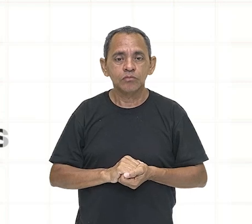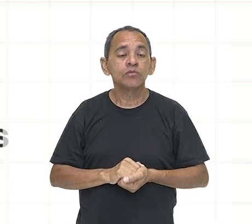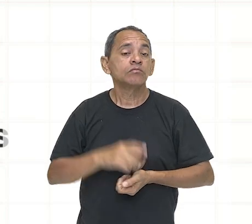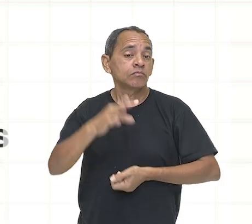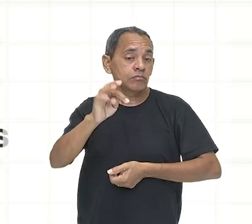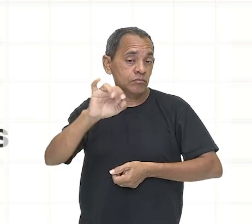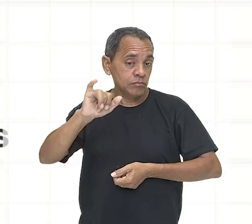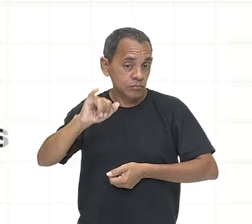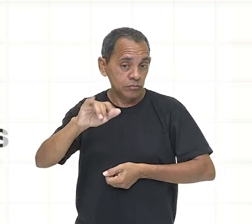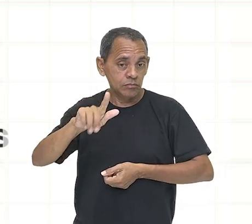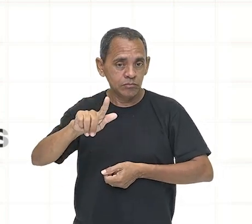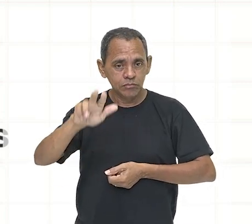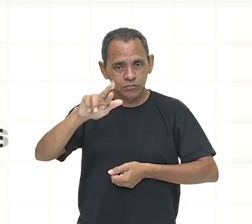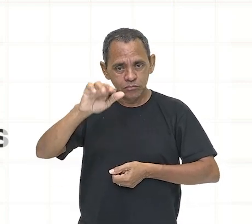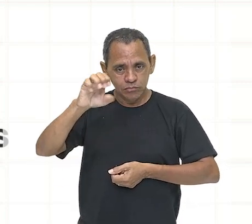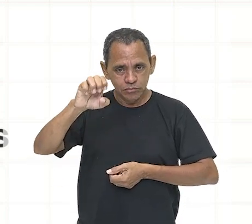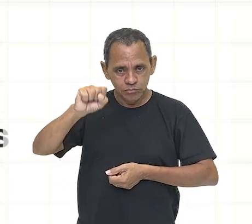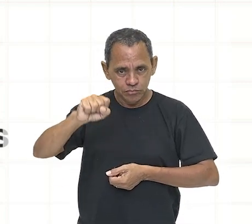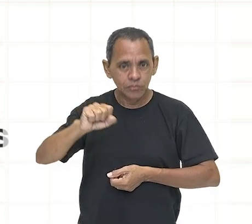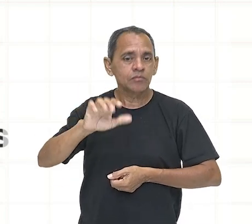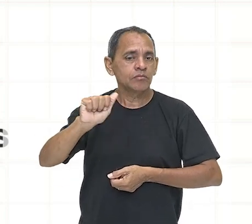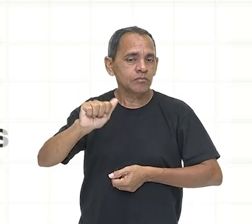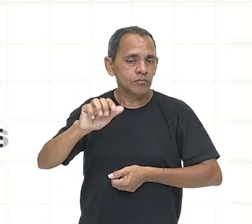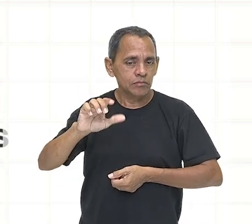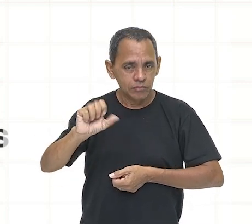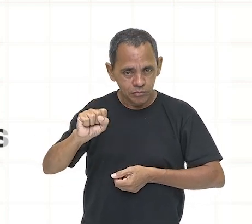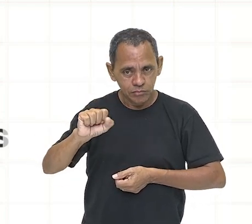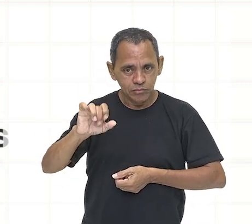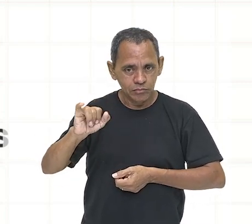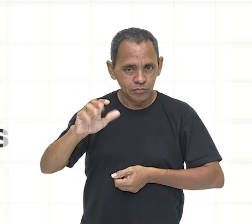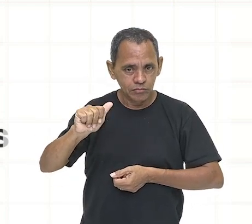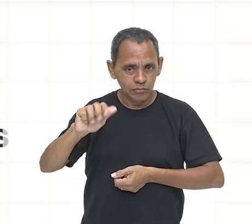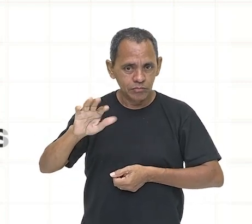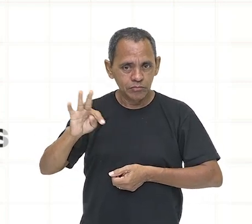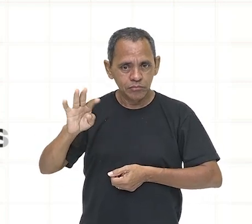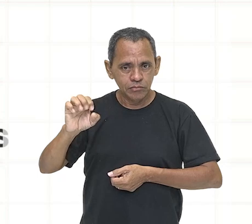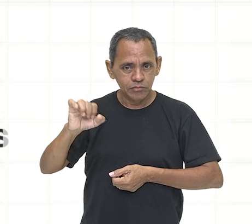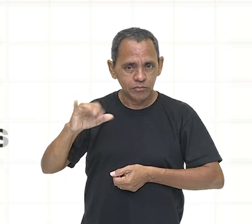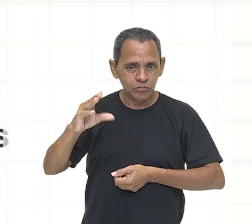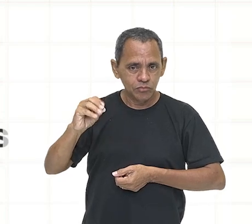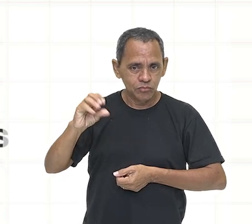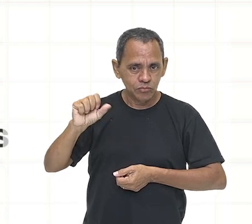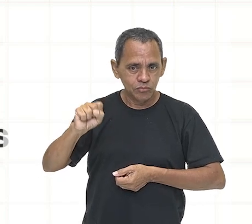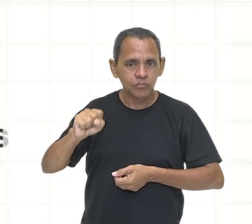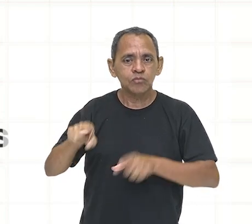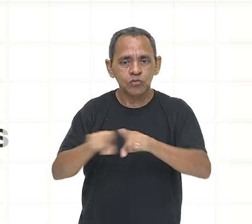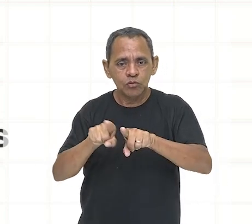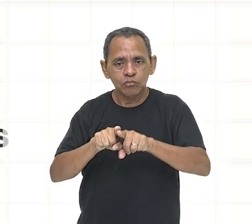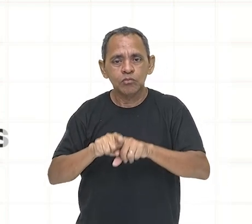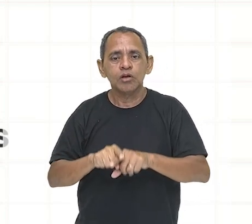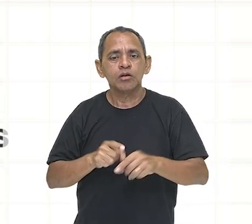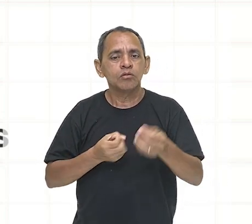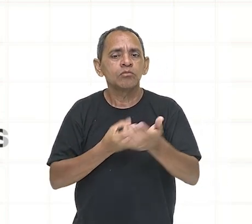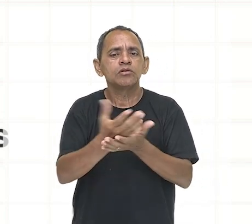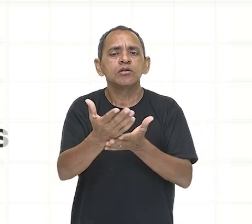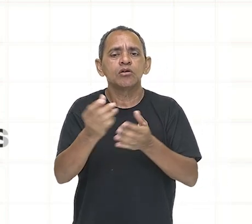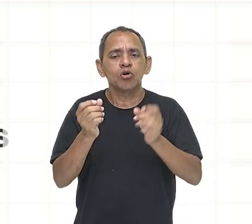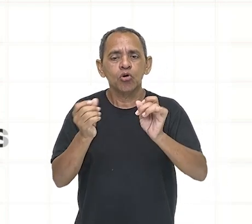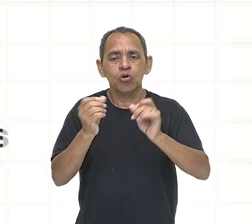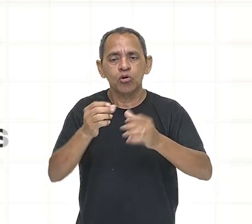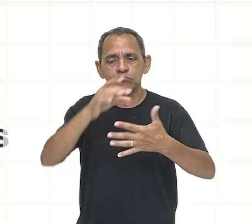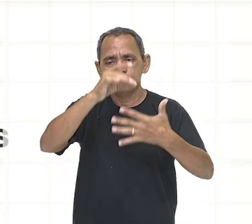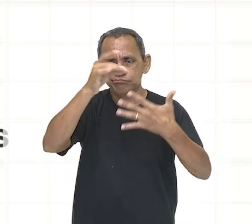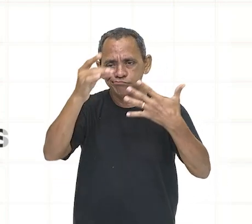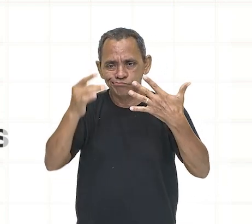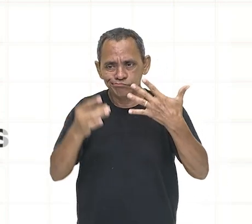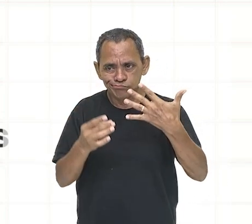tigres asiáticos, só para relembrar, é um grupo formado lá no começo, quando eles surgiram, por Singapura, Taiwan, Hong